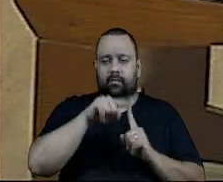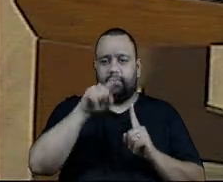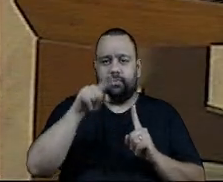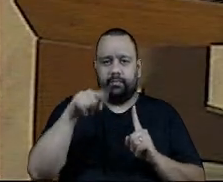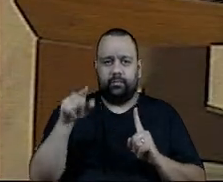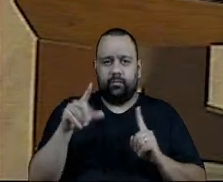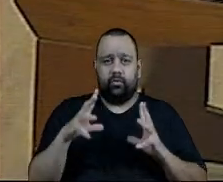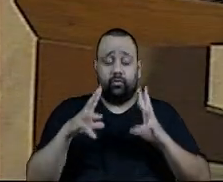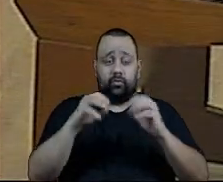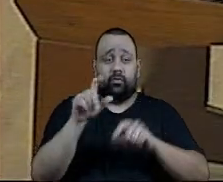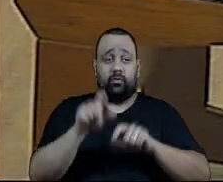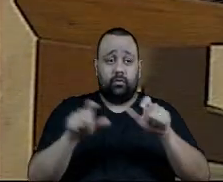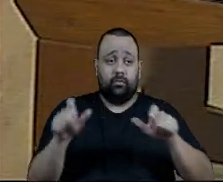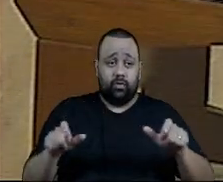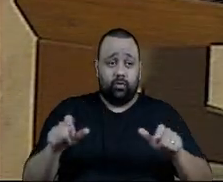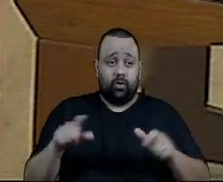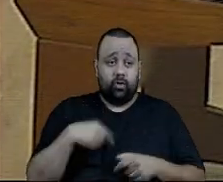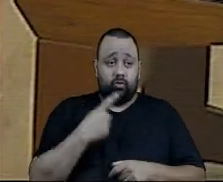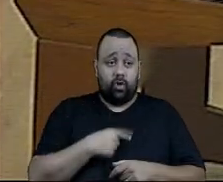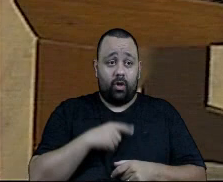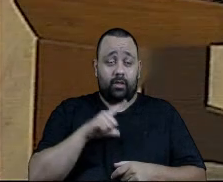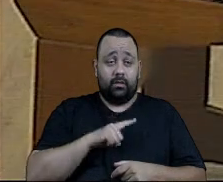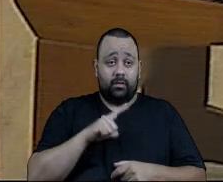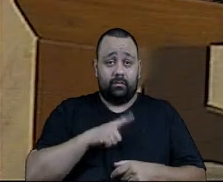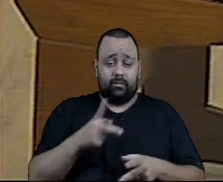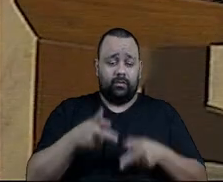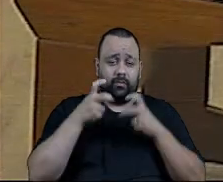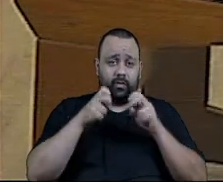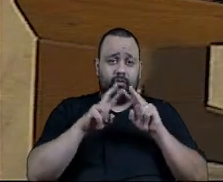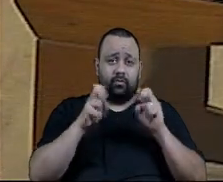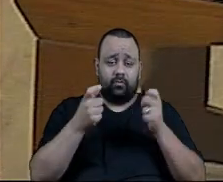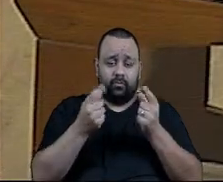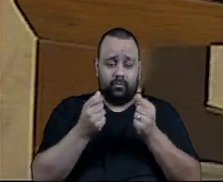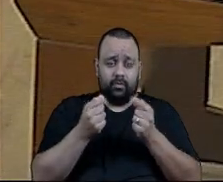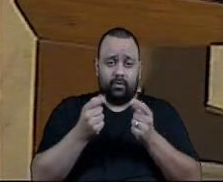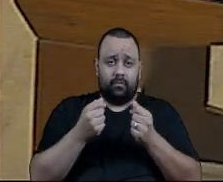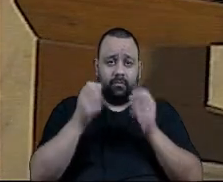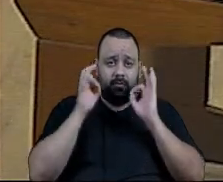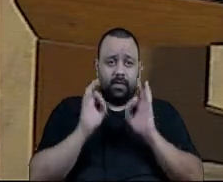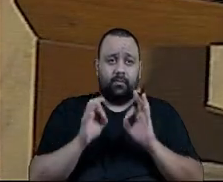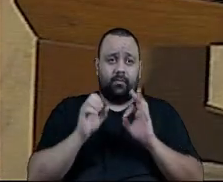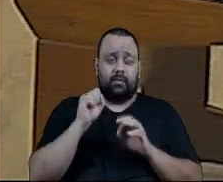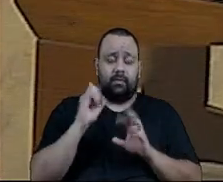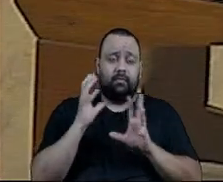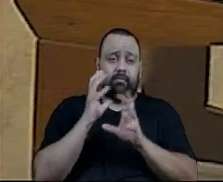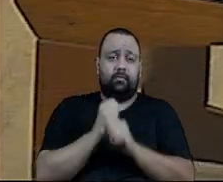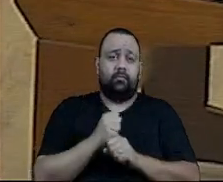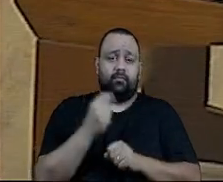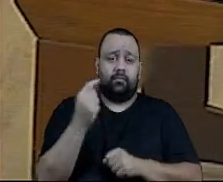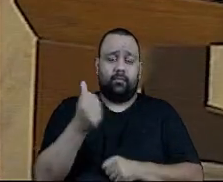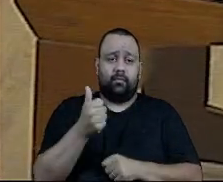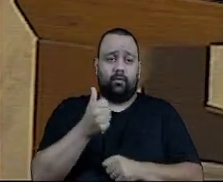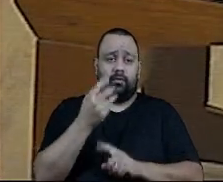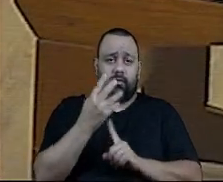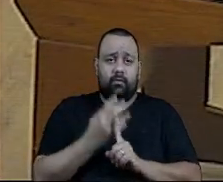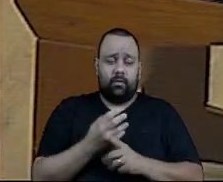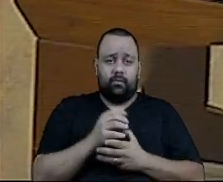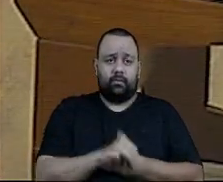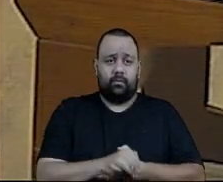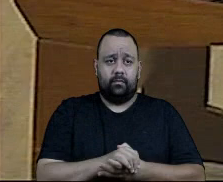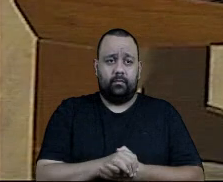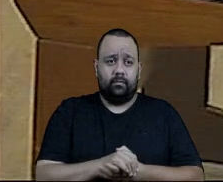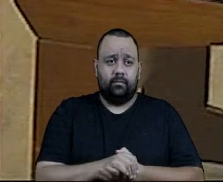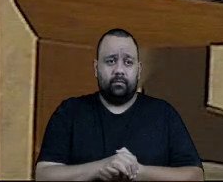letra e tudo mais das pessoas, a gente só vai ter essa visão, questão financeira mesmo, quando for o fechamento do